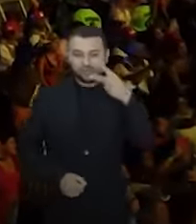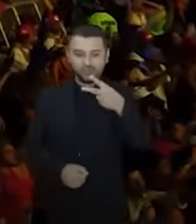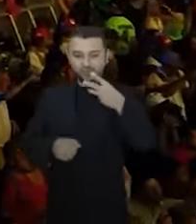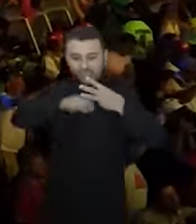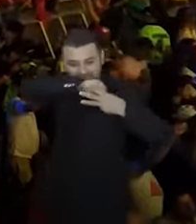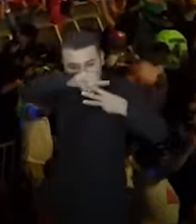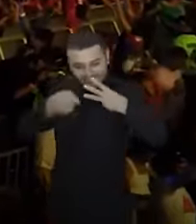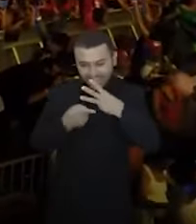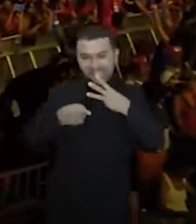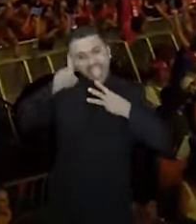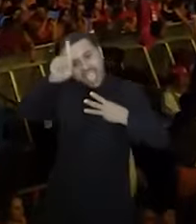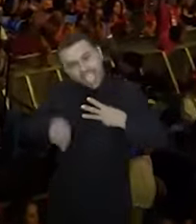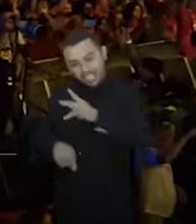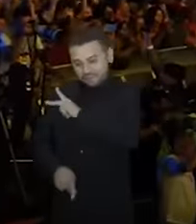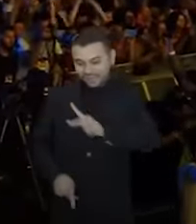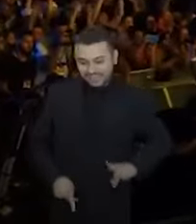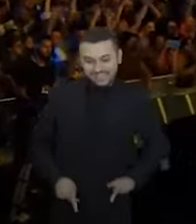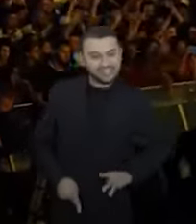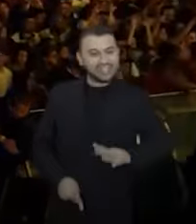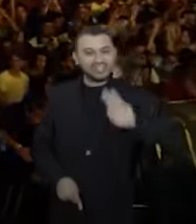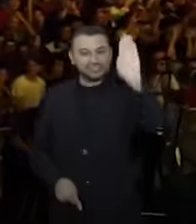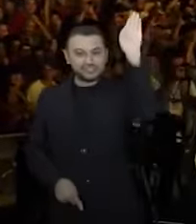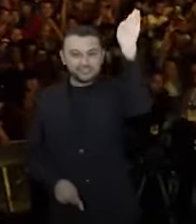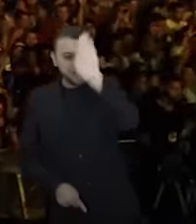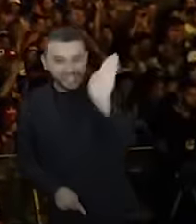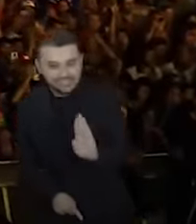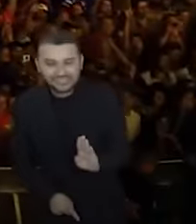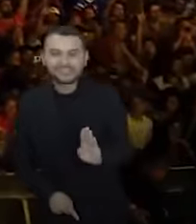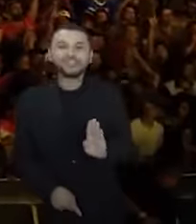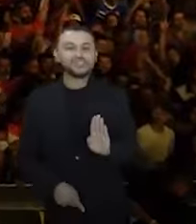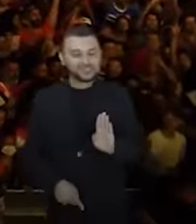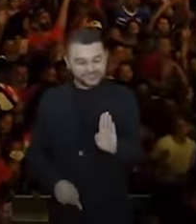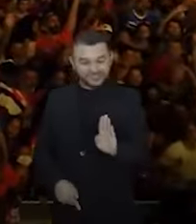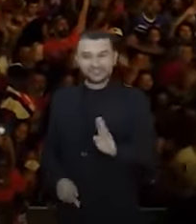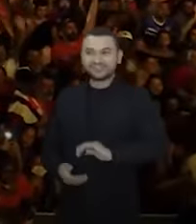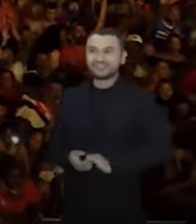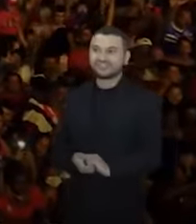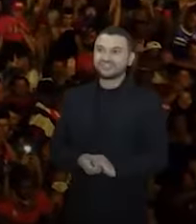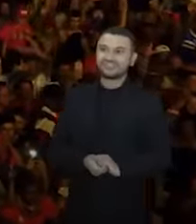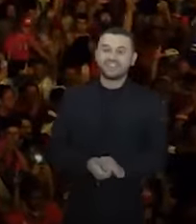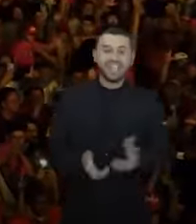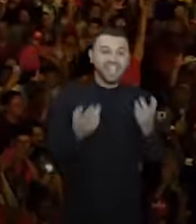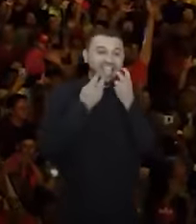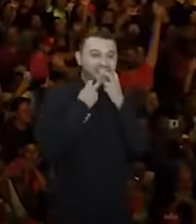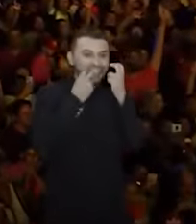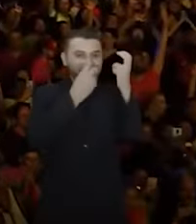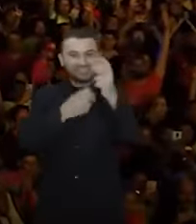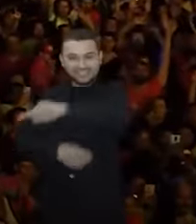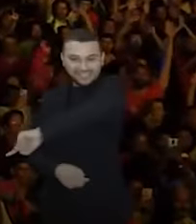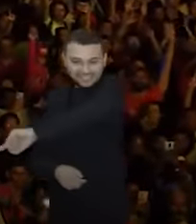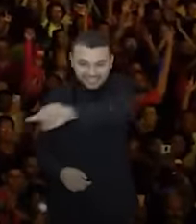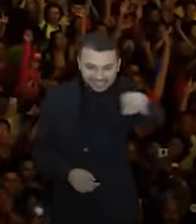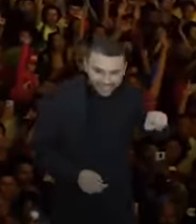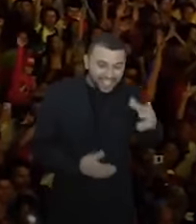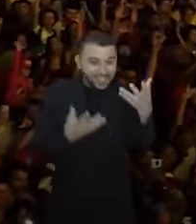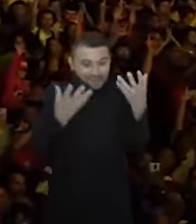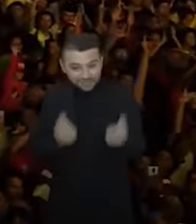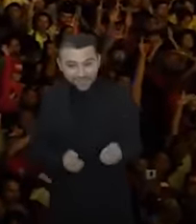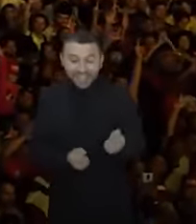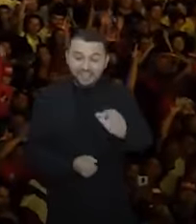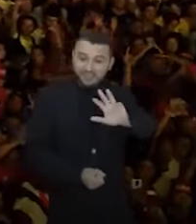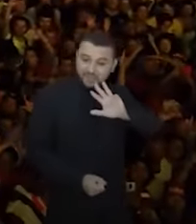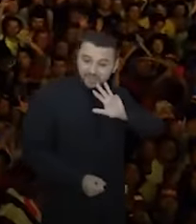três. Presidente! E eu grito junto a vocês: Lula é